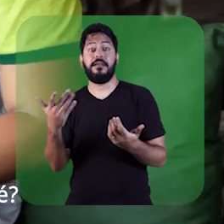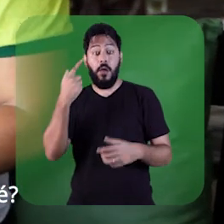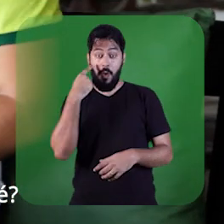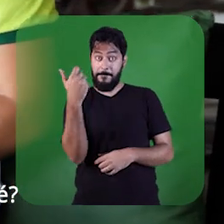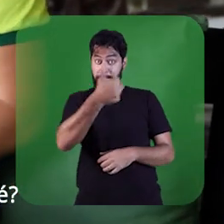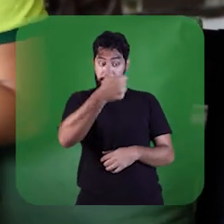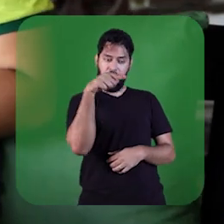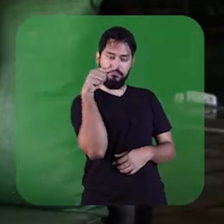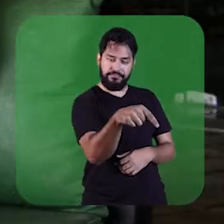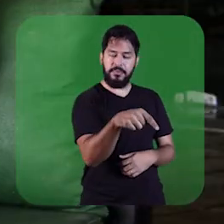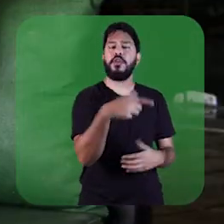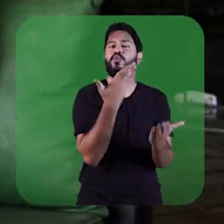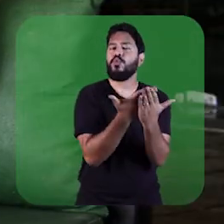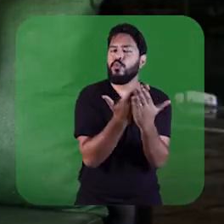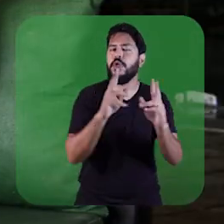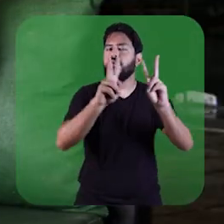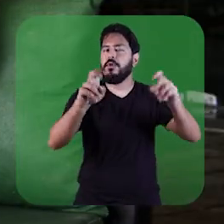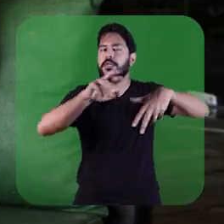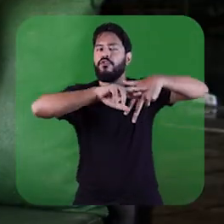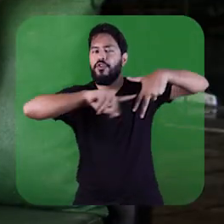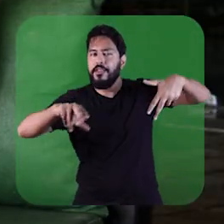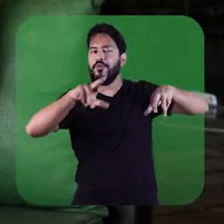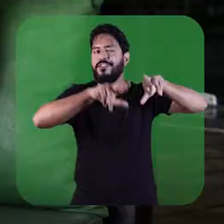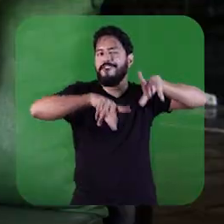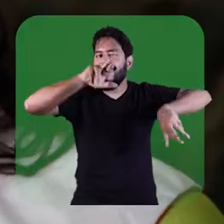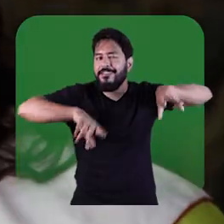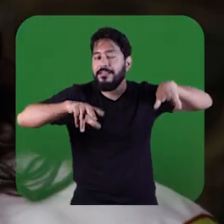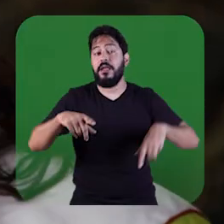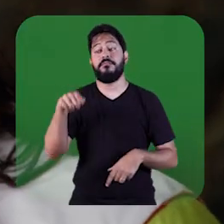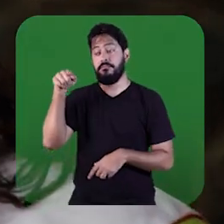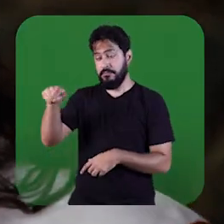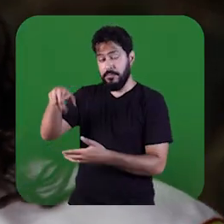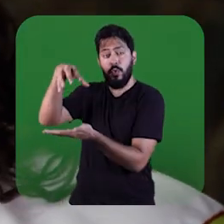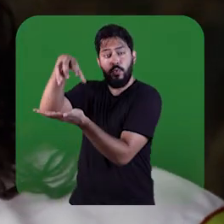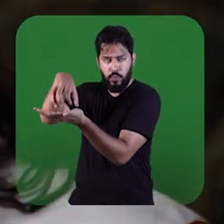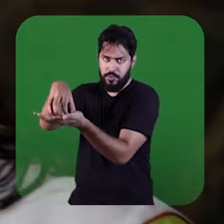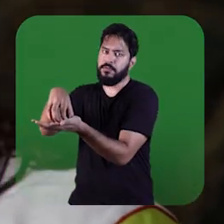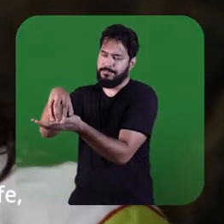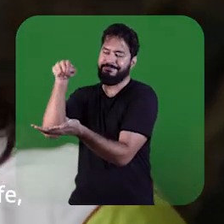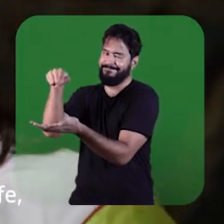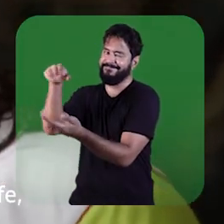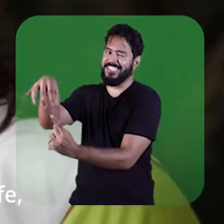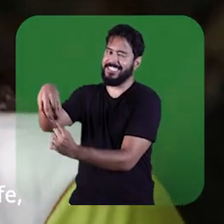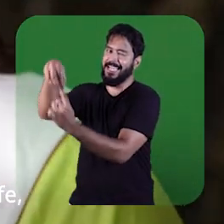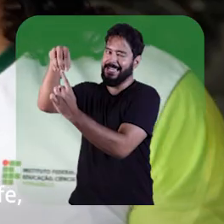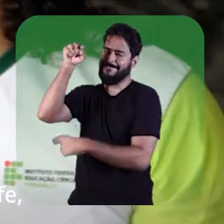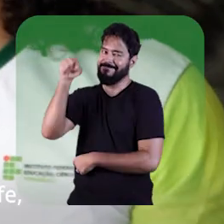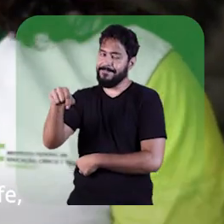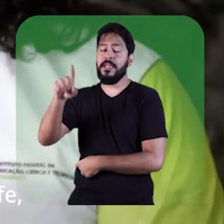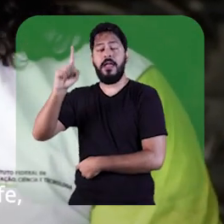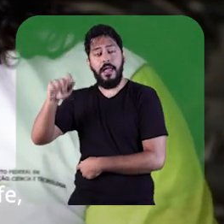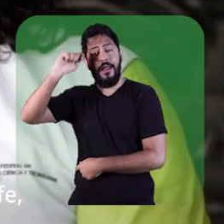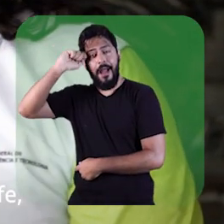que eu ingressei, né, que é o Núcleo de Estudo de Gênero e Diversidade, né? Outro núcleo também que eu queria ressaltar é o Núcleo